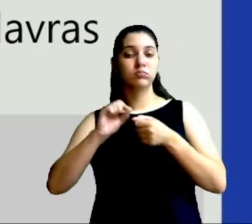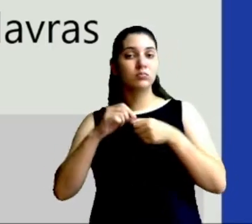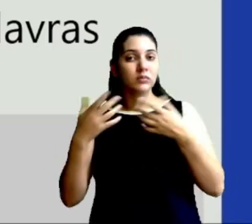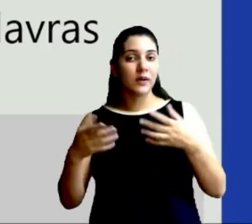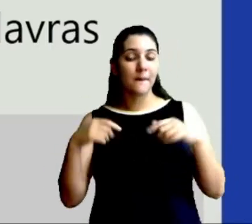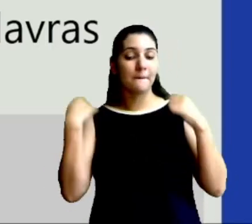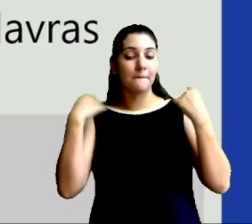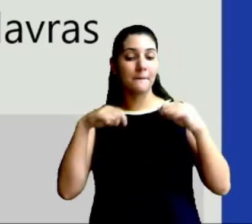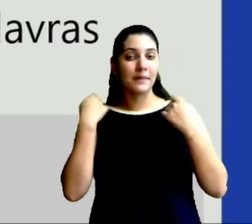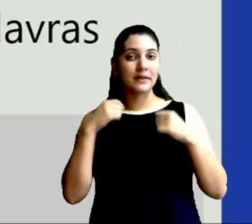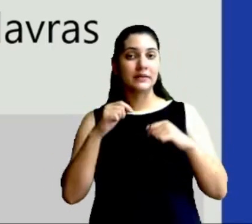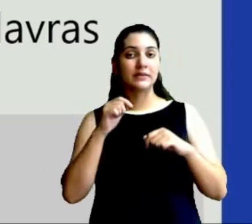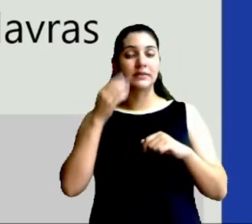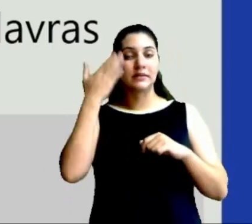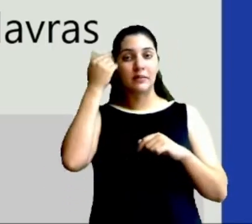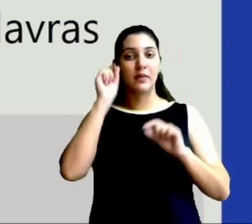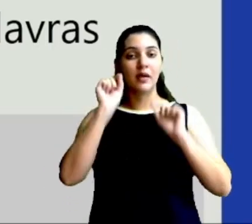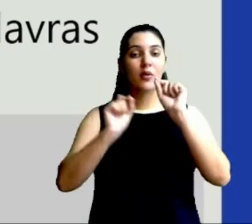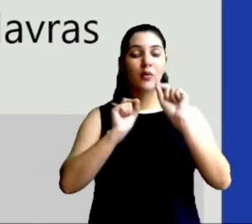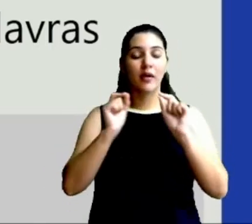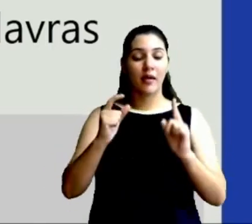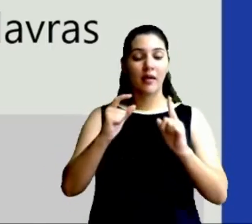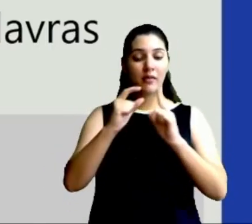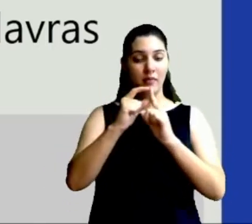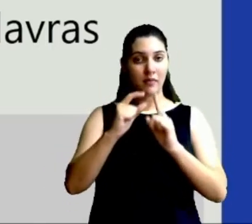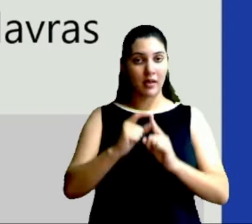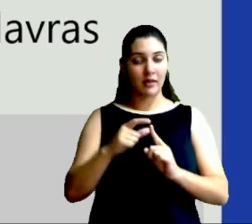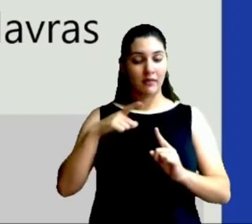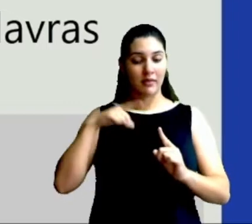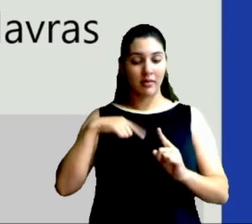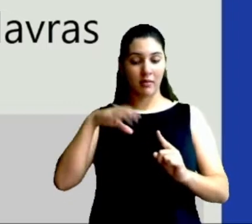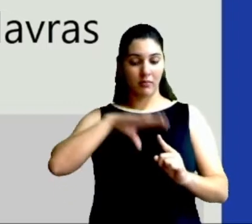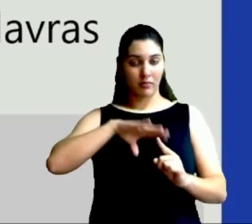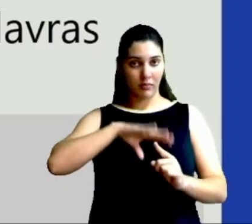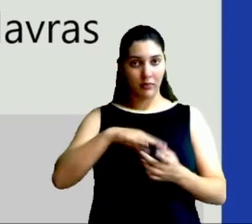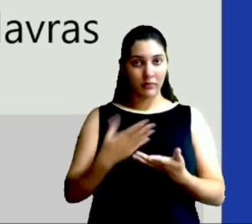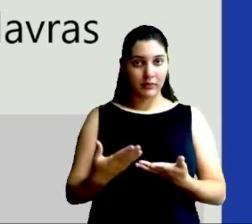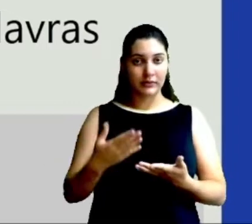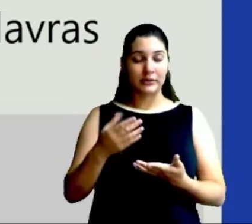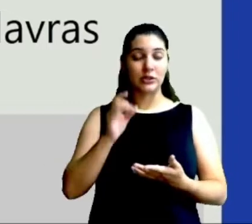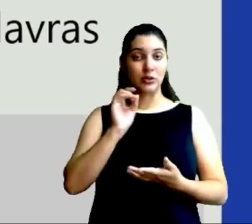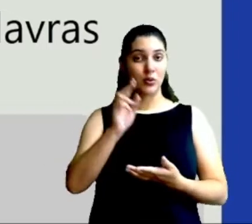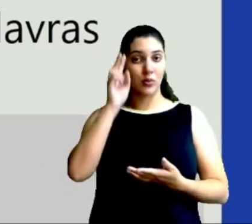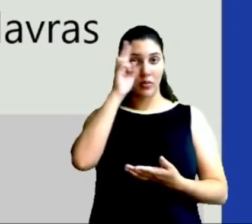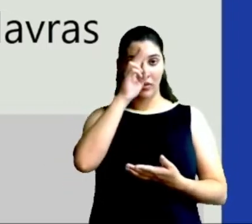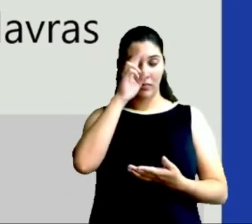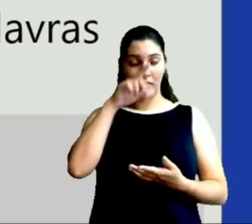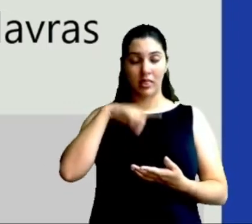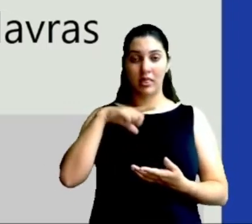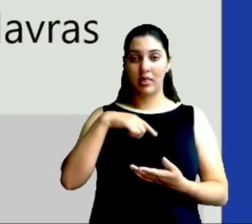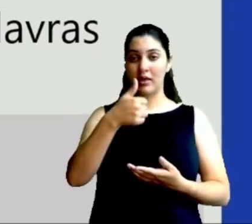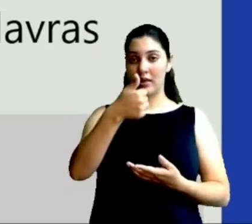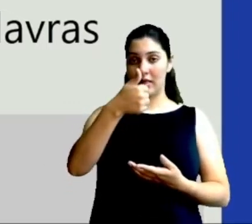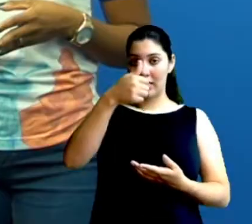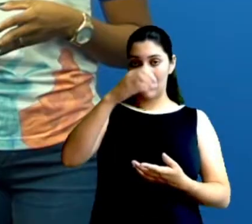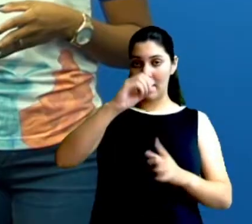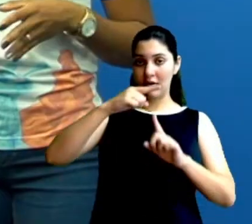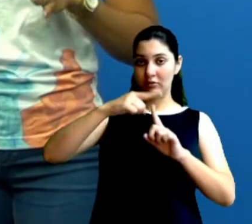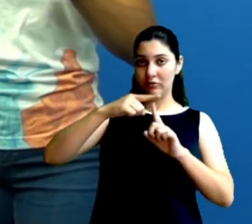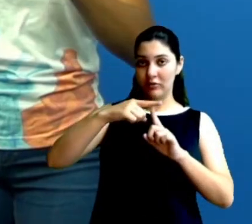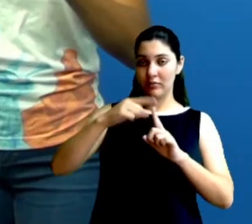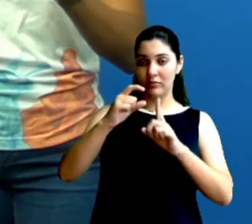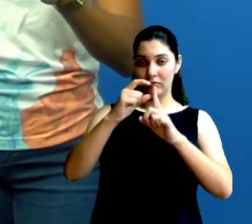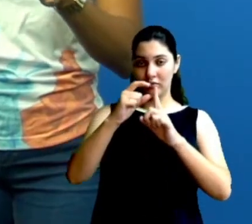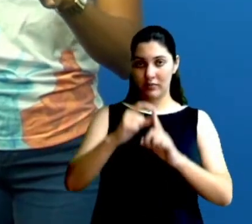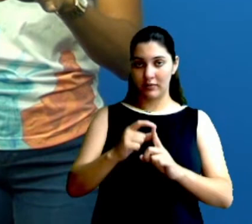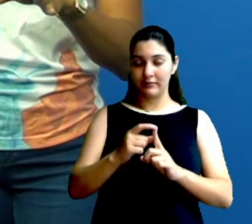saber quais são as classes de palavras que nós temos na língua portuguesa. E só lembrando, tá? São 10 classes de palavras,